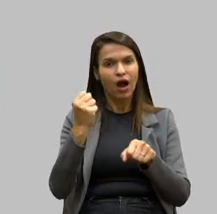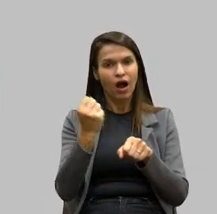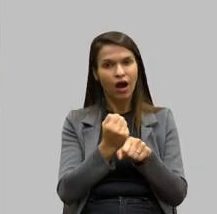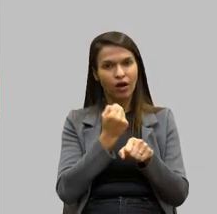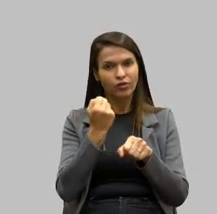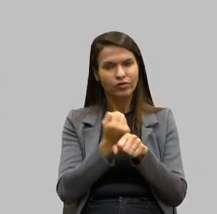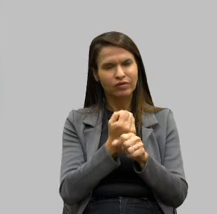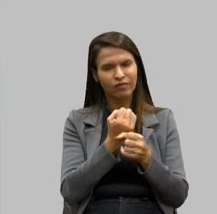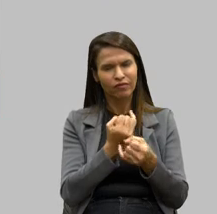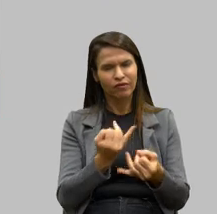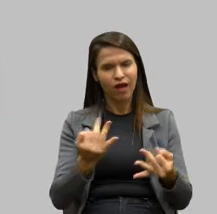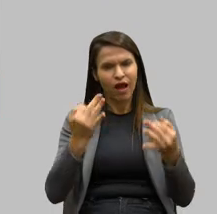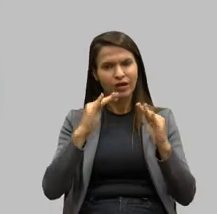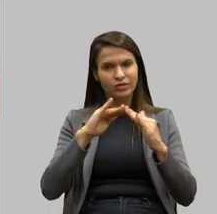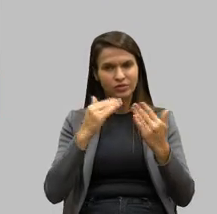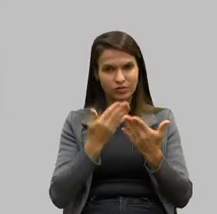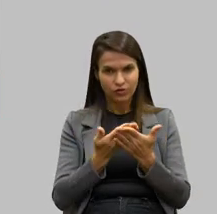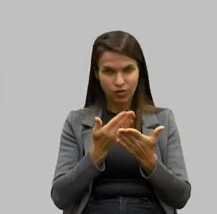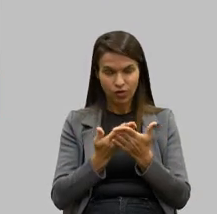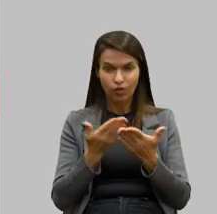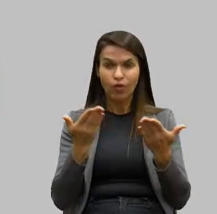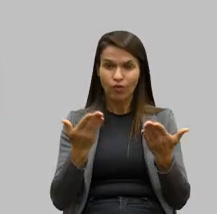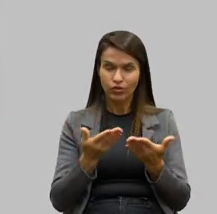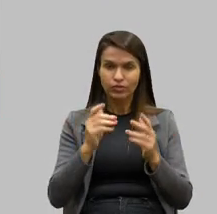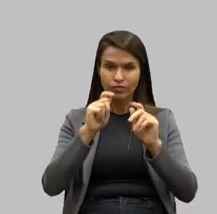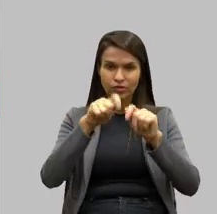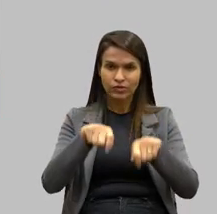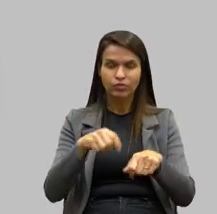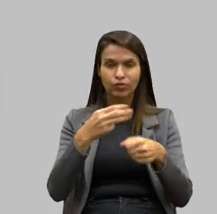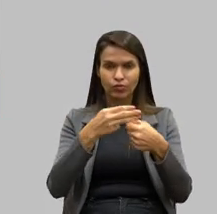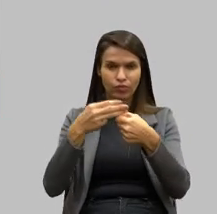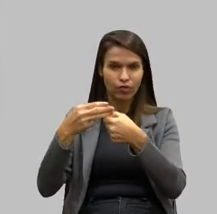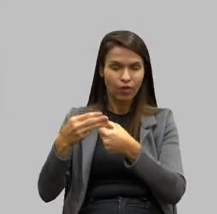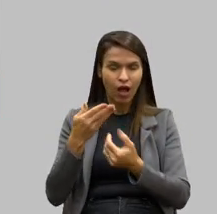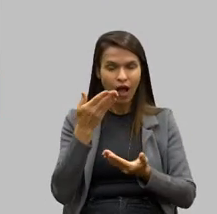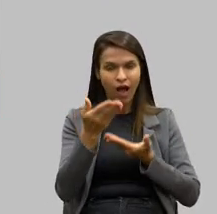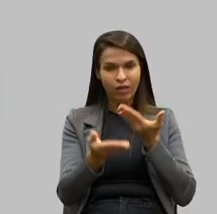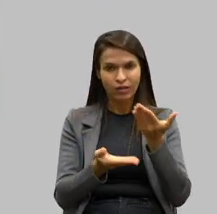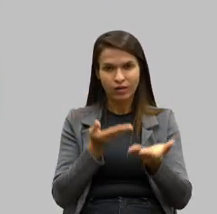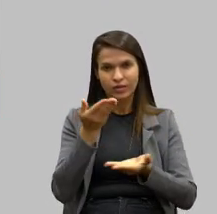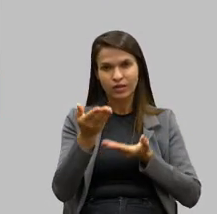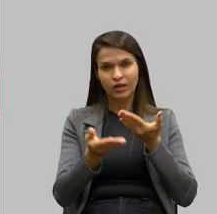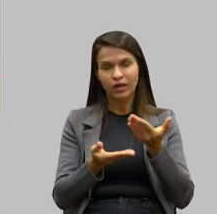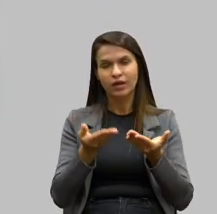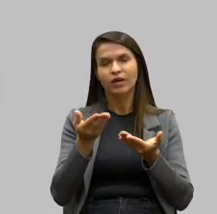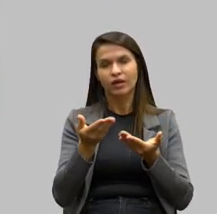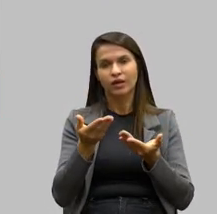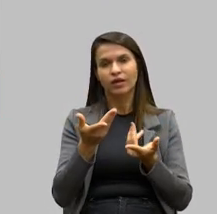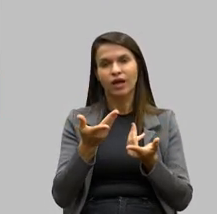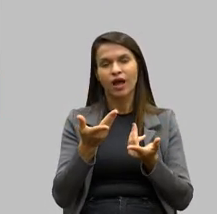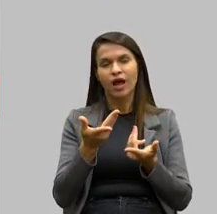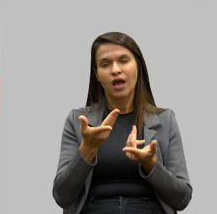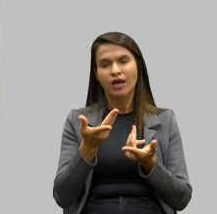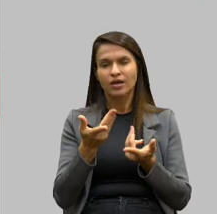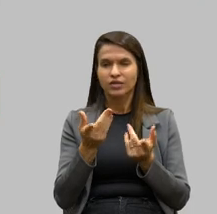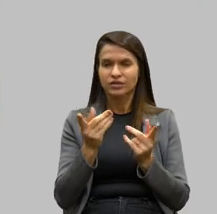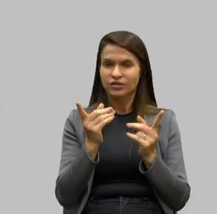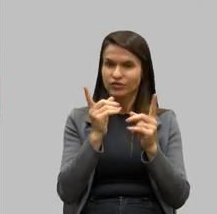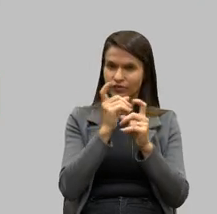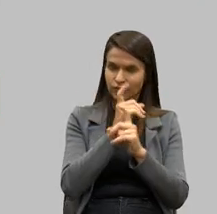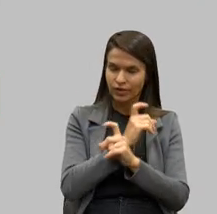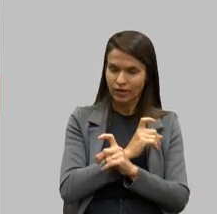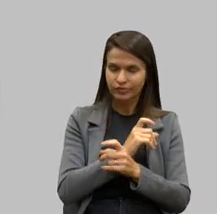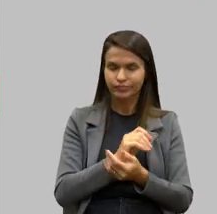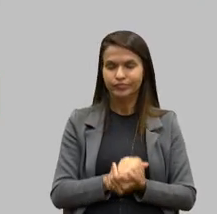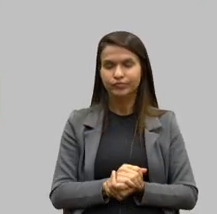inúmeras creches, o que hoje está possibilitando os municípios atenderem essa demanda reprimida. E gostaria